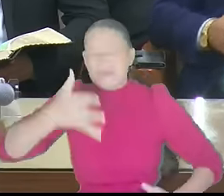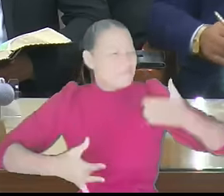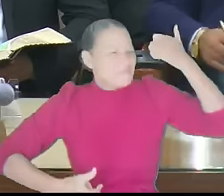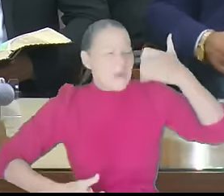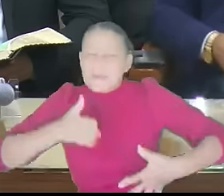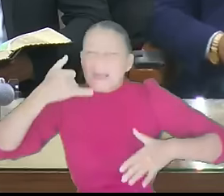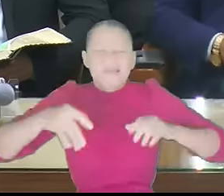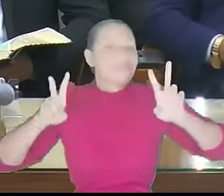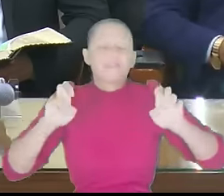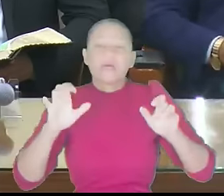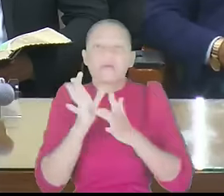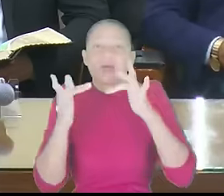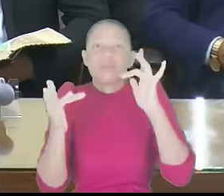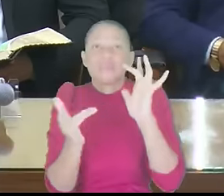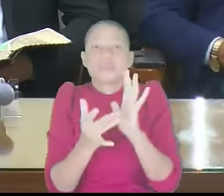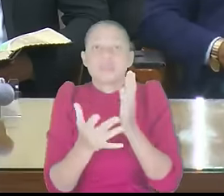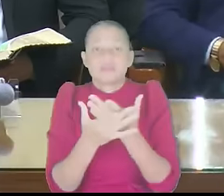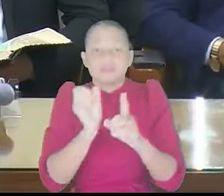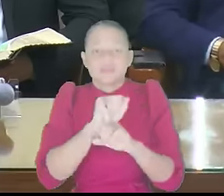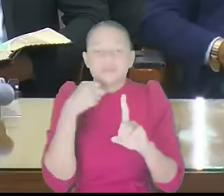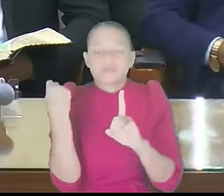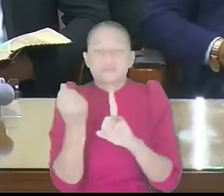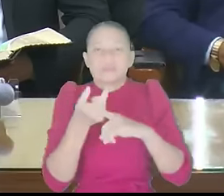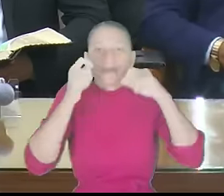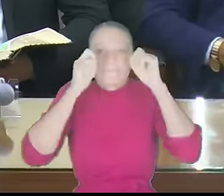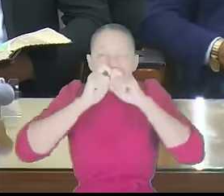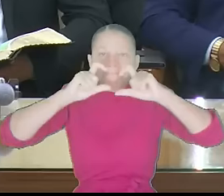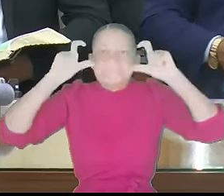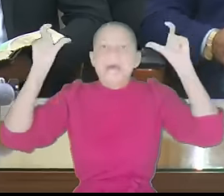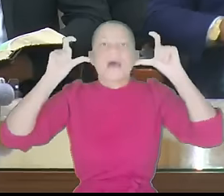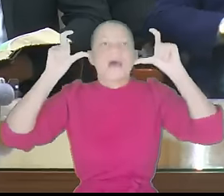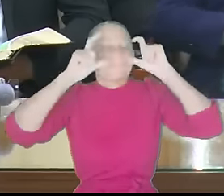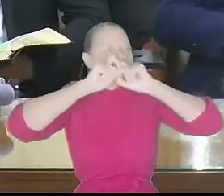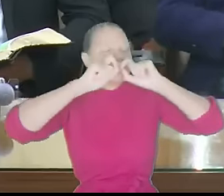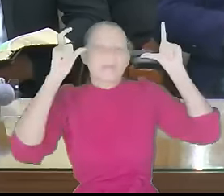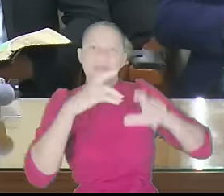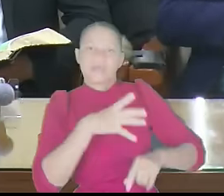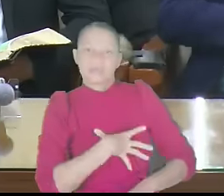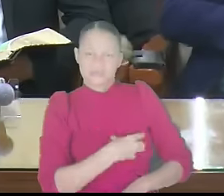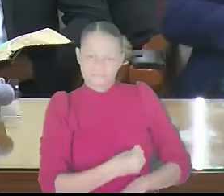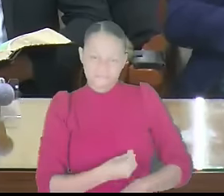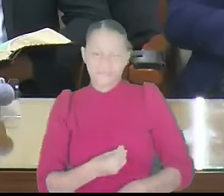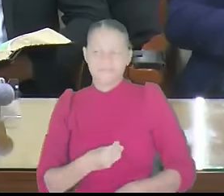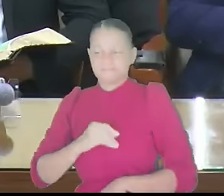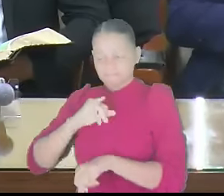vai despertar a sociedade, ela vai despertar as filhas de Jerusalém.